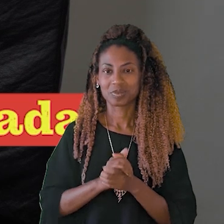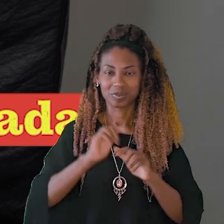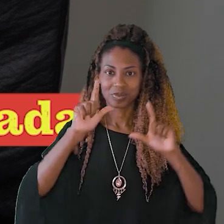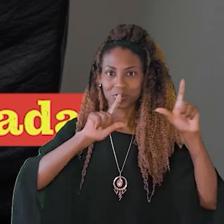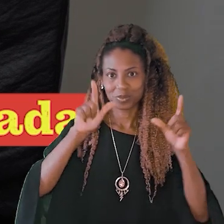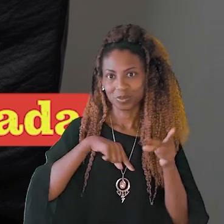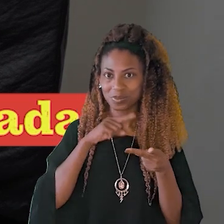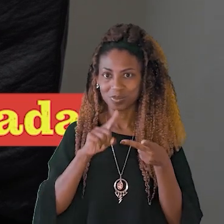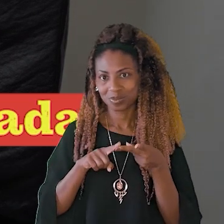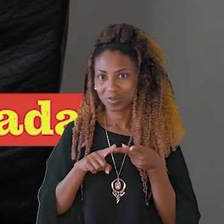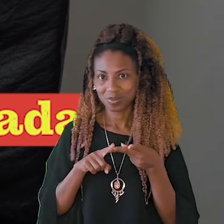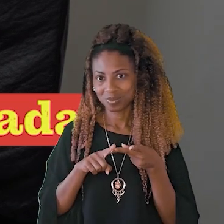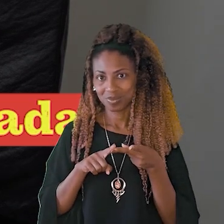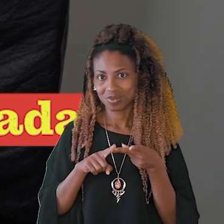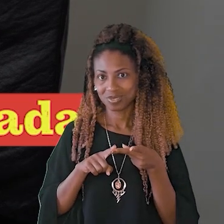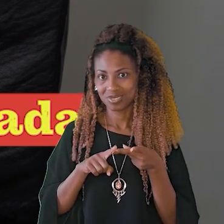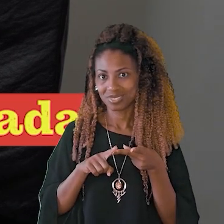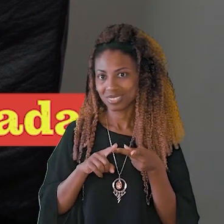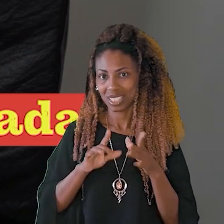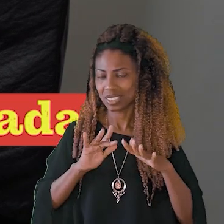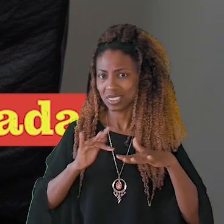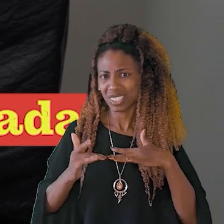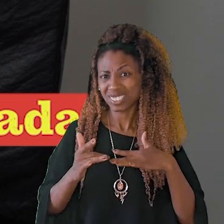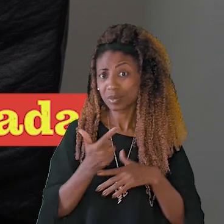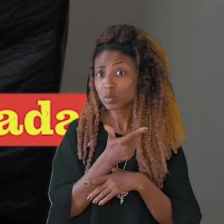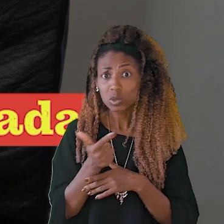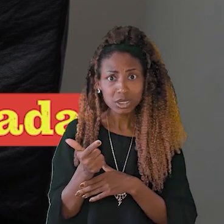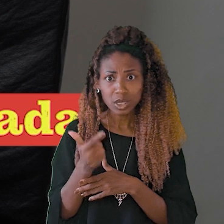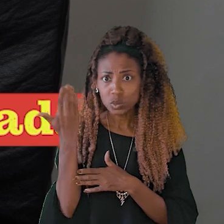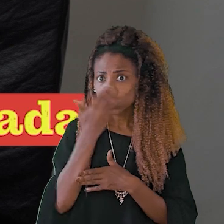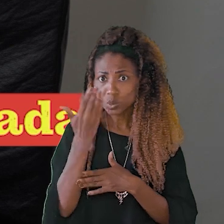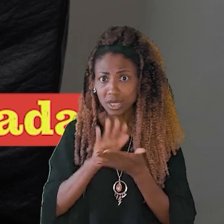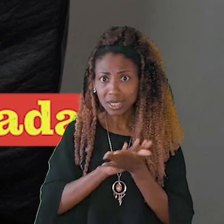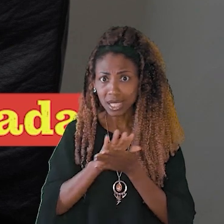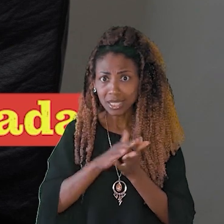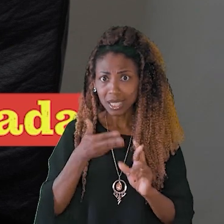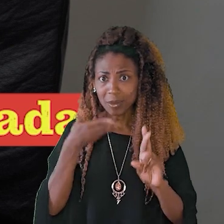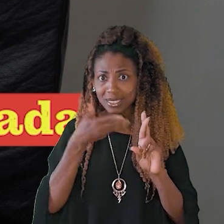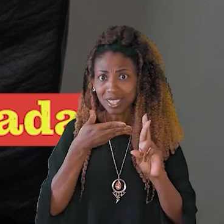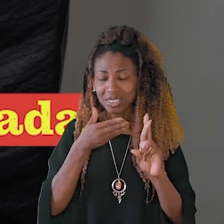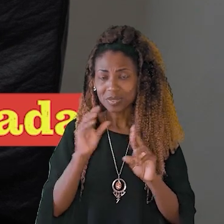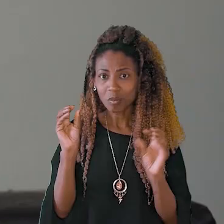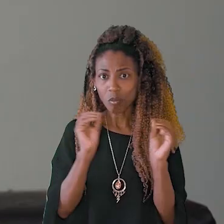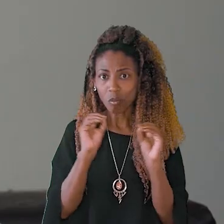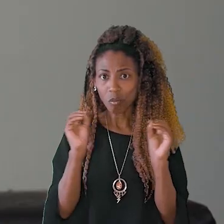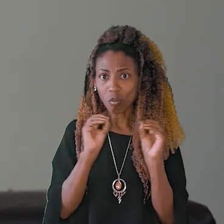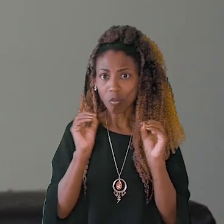Nas televisões, nos lugares de mídia, eu não me via tão representada,